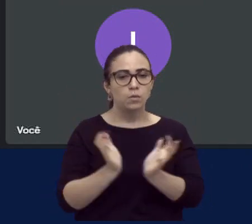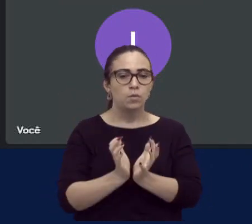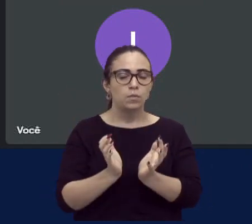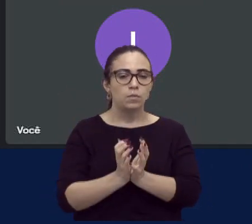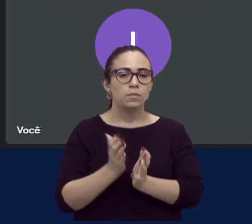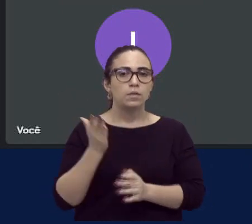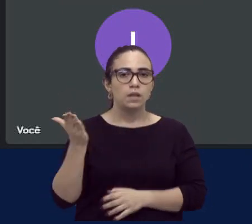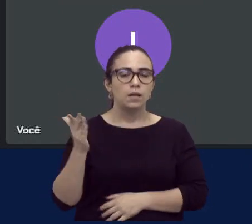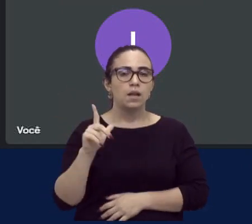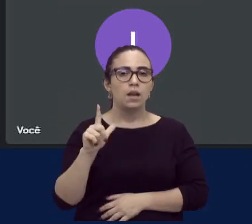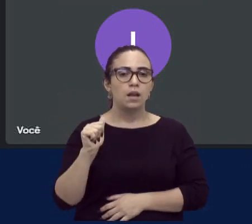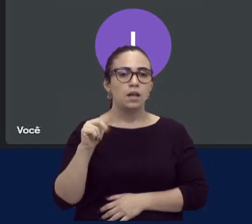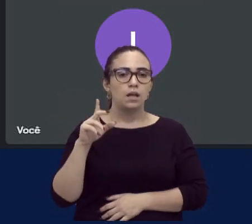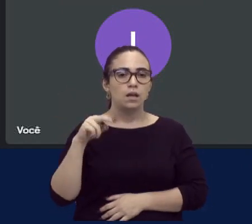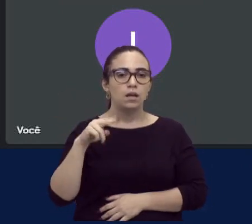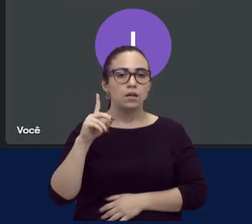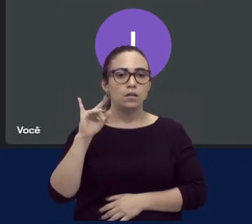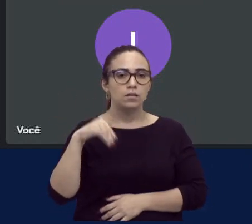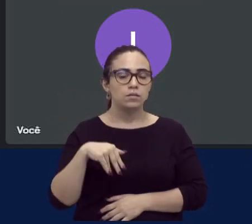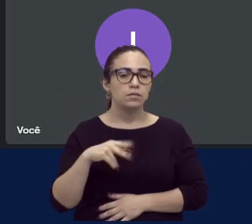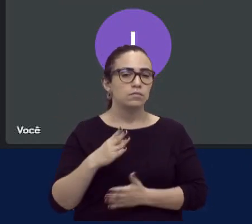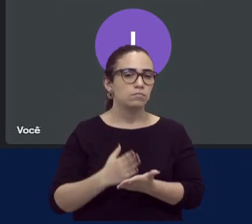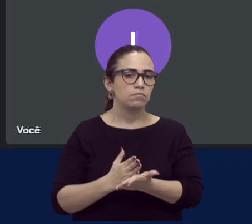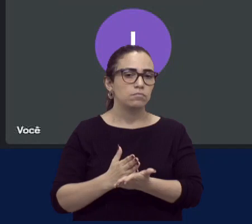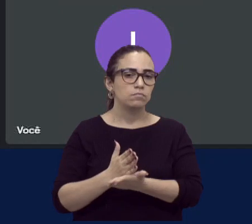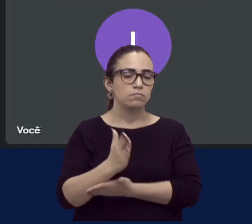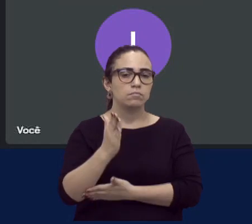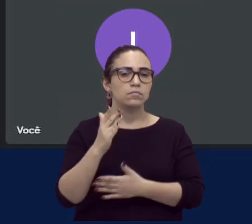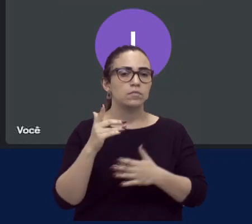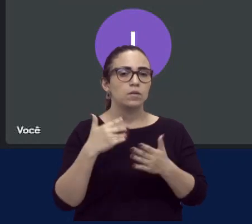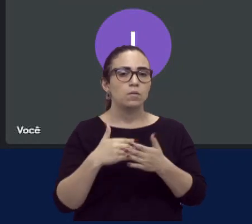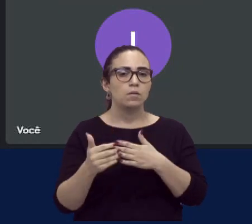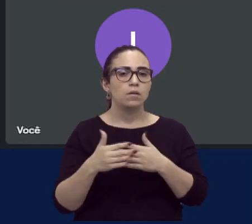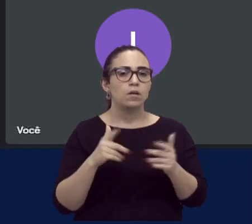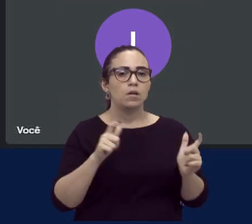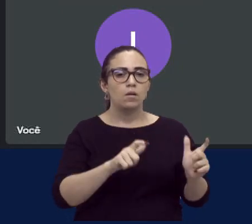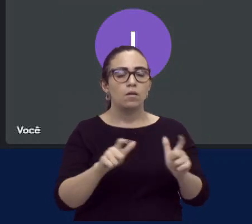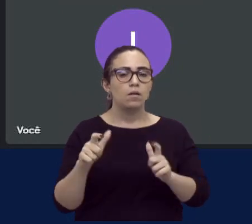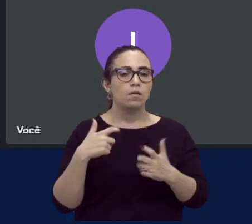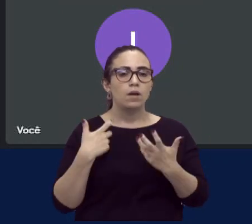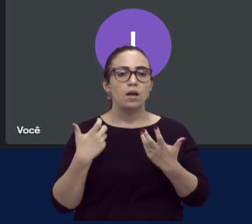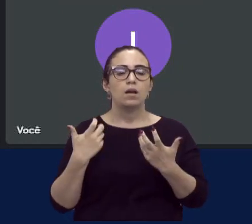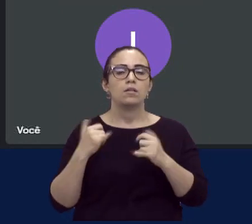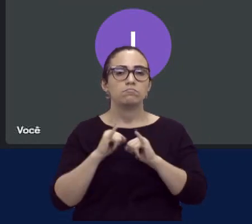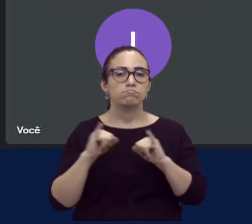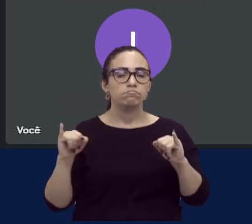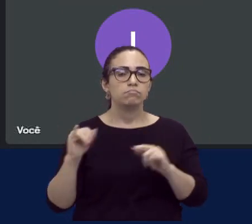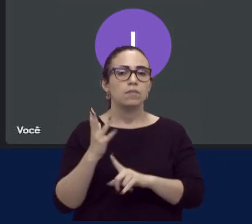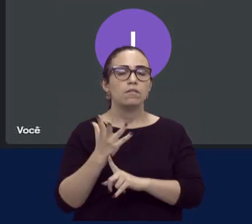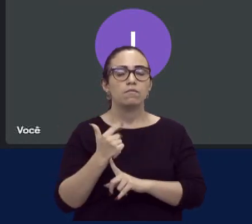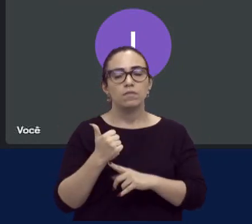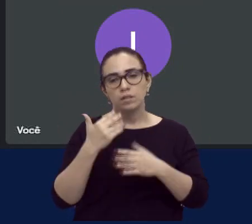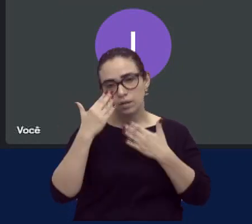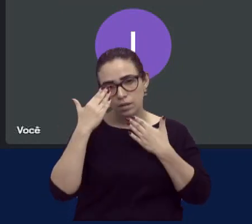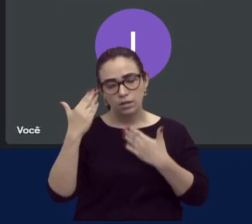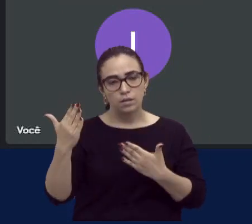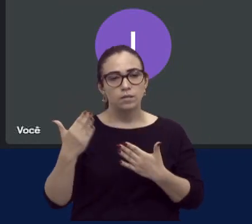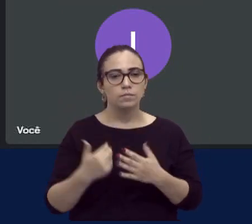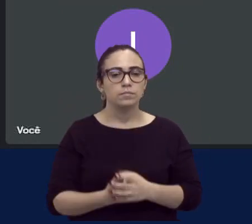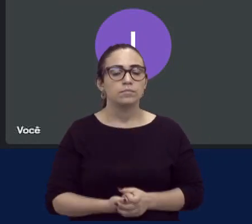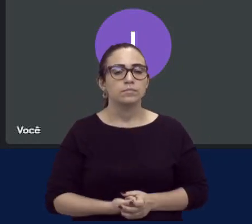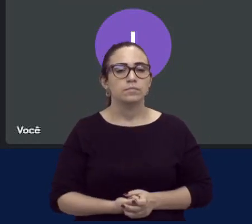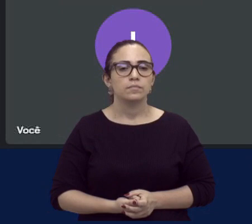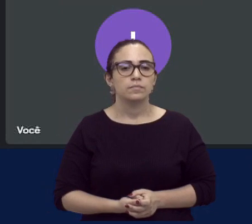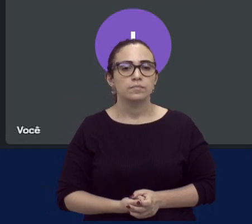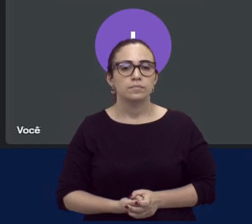Landim, terei a minha vida toda. Onde ele estiver nesse momento, se ele tiver a oportunidade de estar me vendo, eu quero deixar aqui para ele, assim,